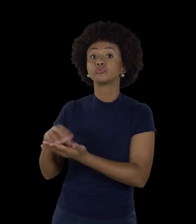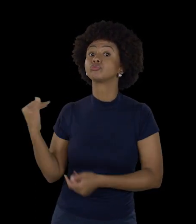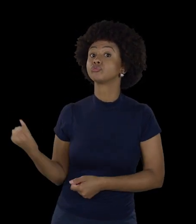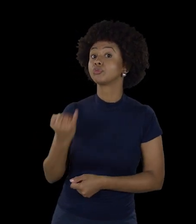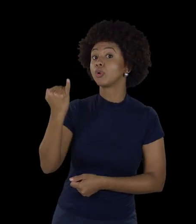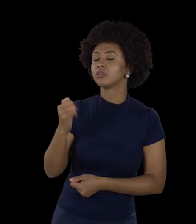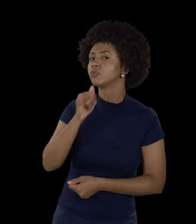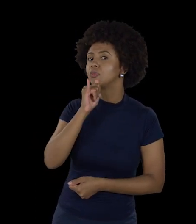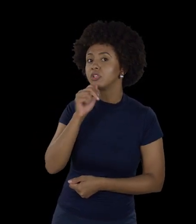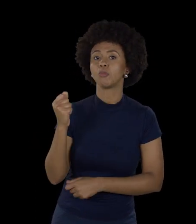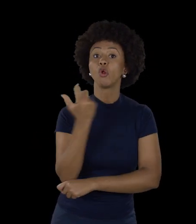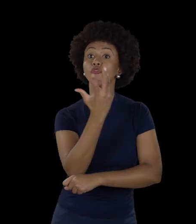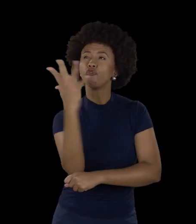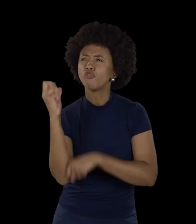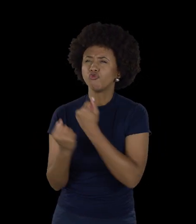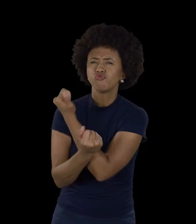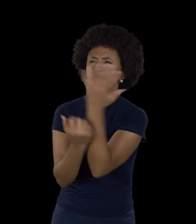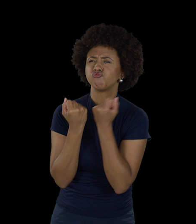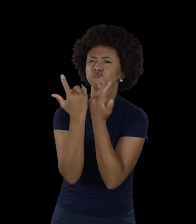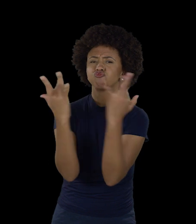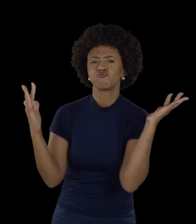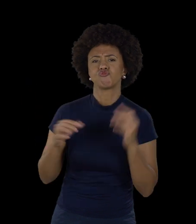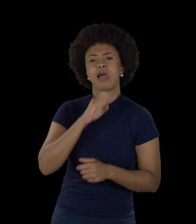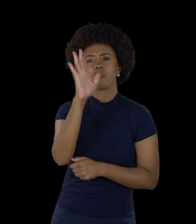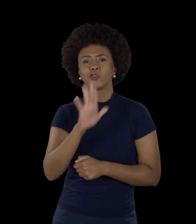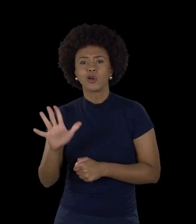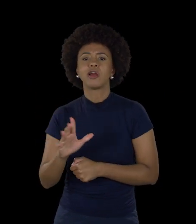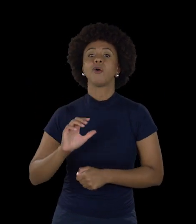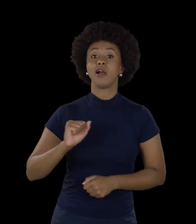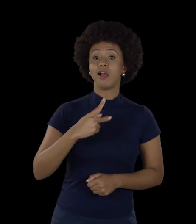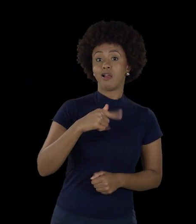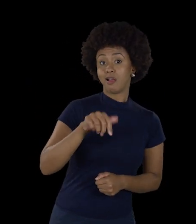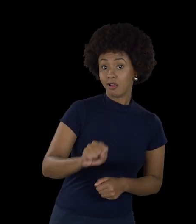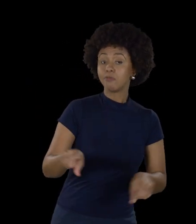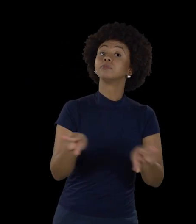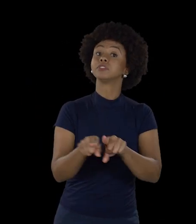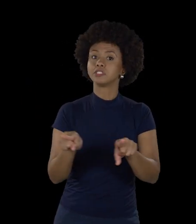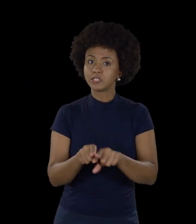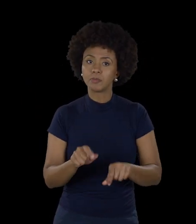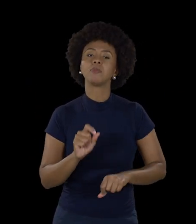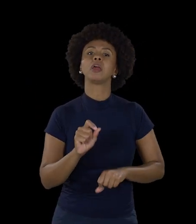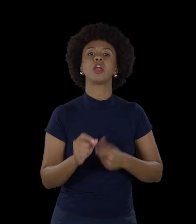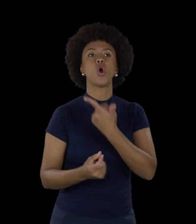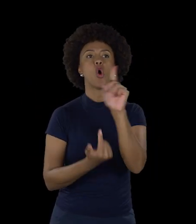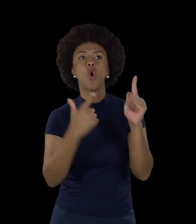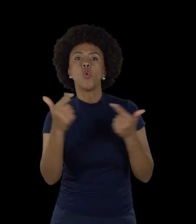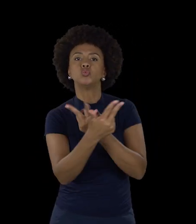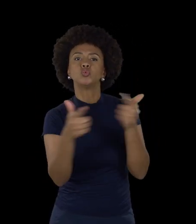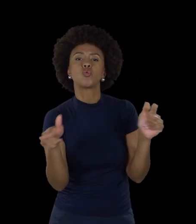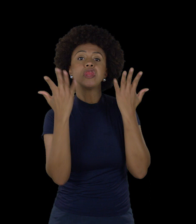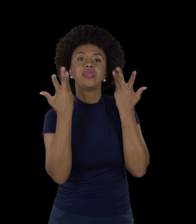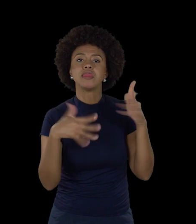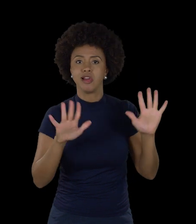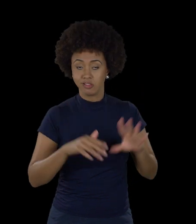abriga também outras unidades importantes, caso das florestas nacionais, das APAs, Área de Proteção Ambiental,